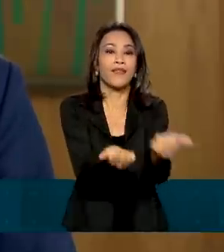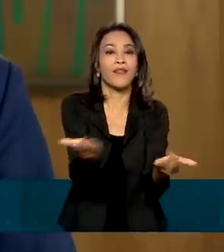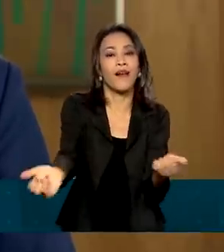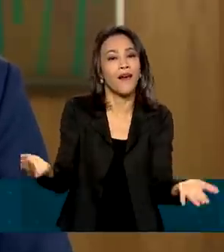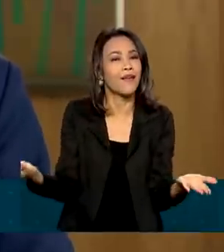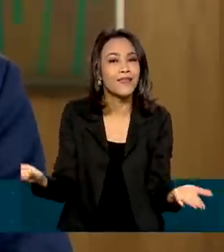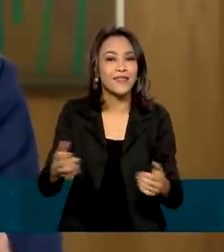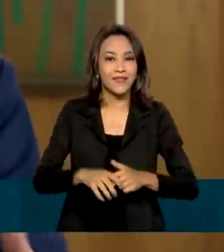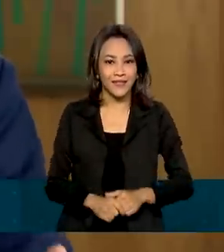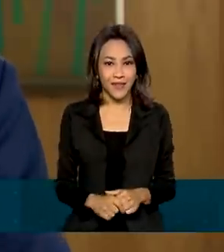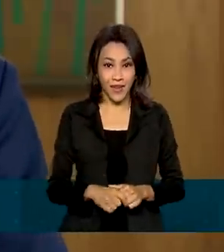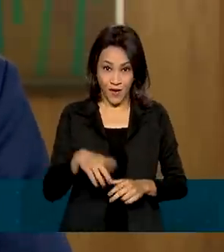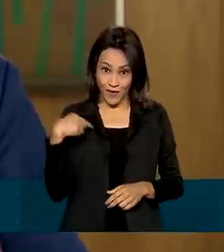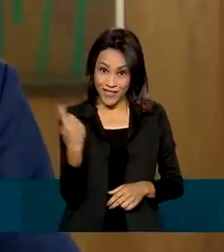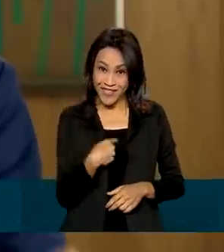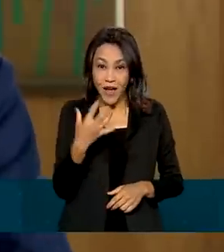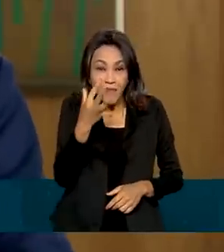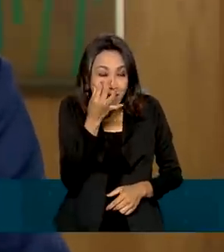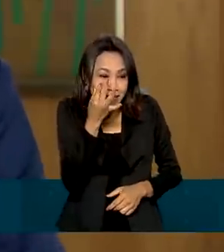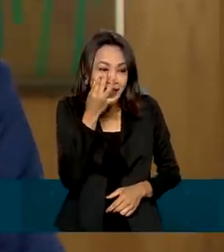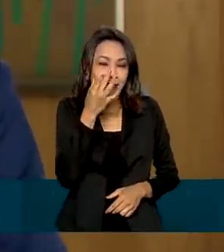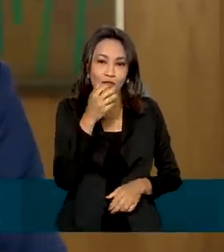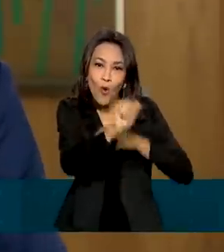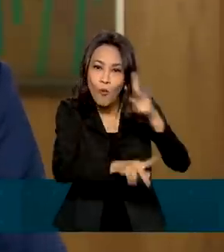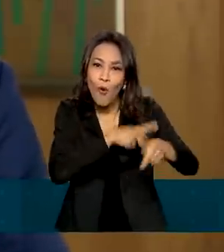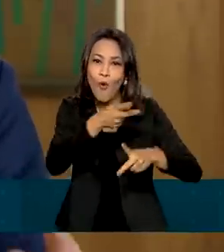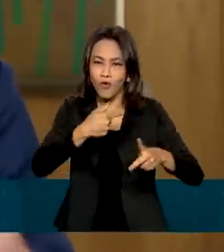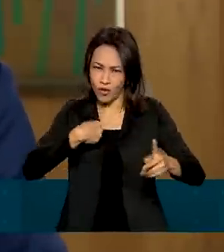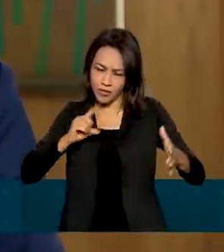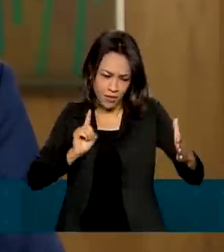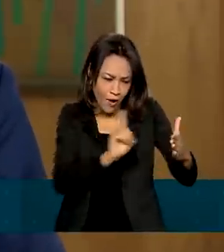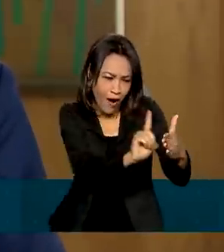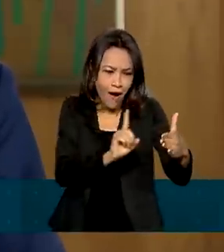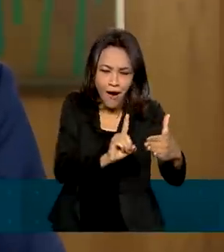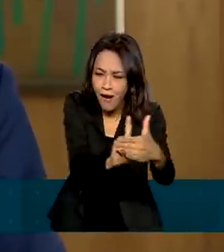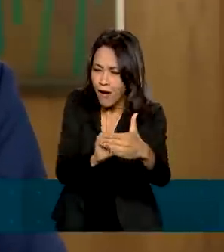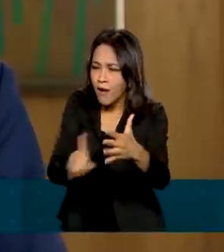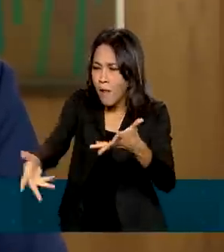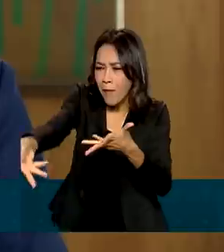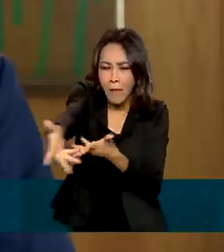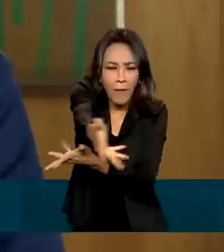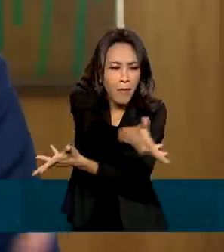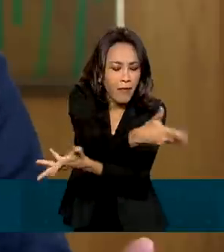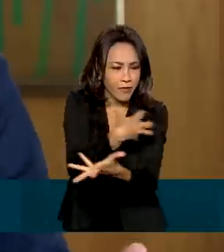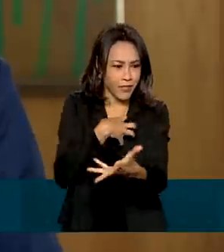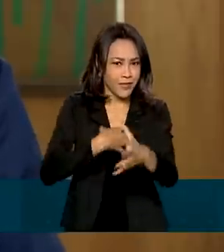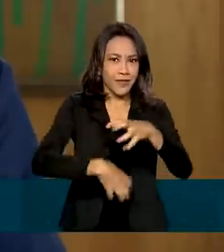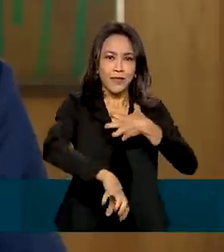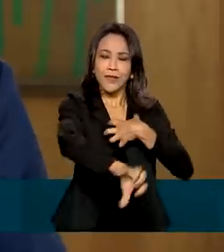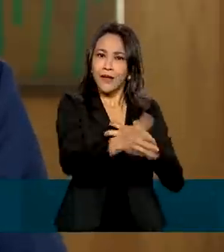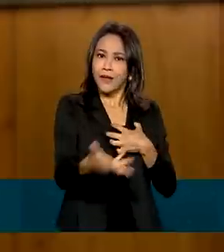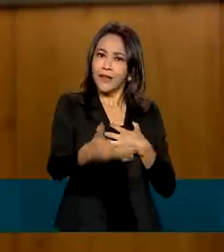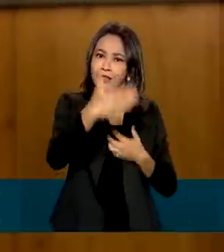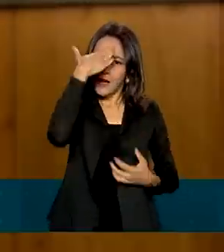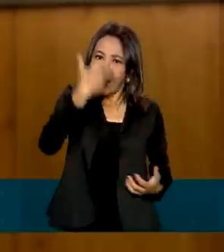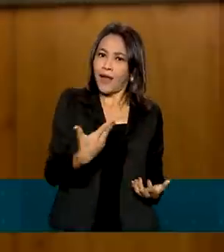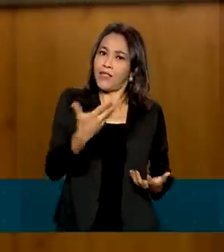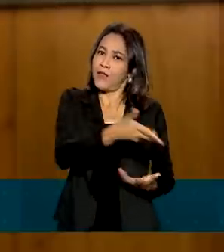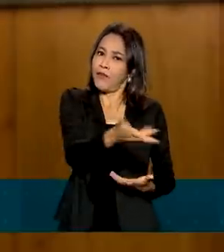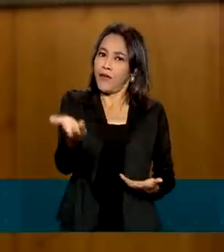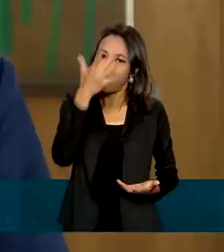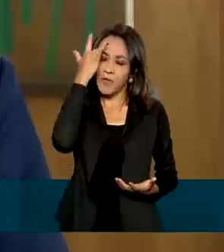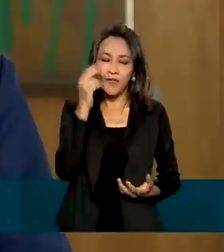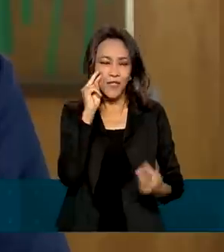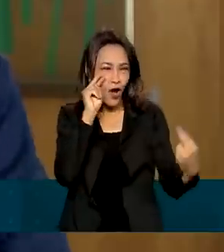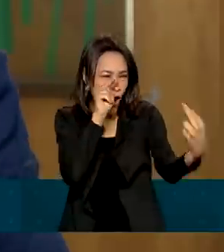você estando no meio do povo, como eu sempre estive, você sente realmente a gratidão daquelas pessoas. Só quem olha